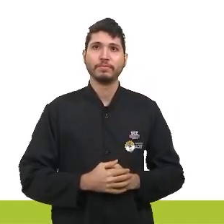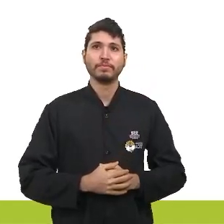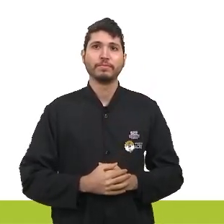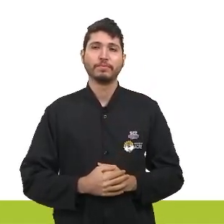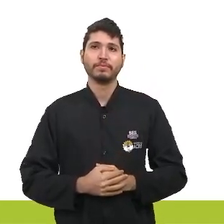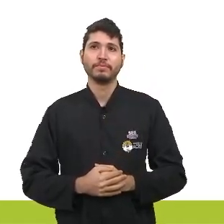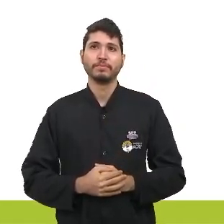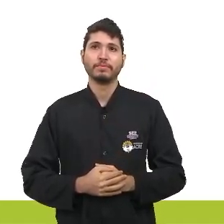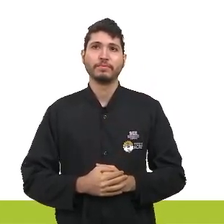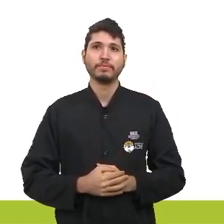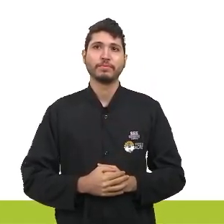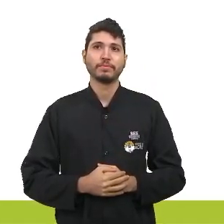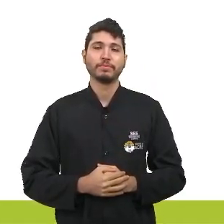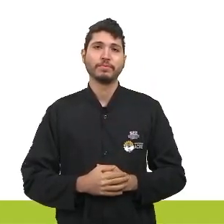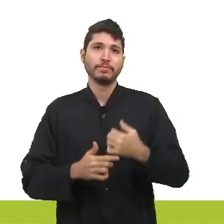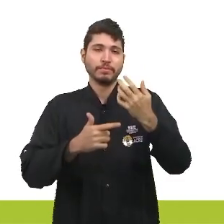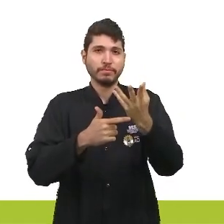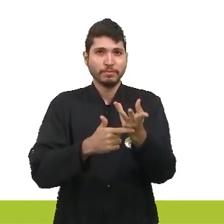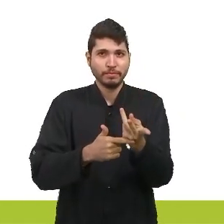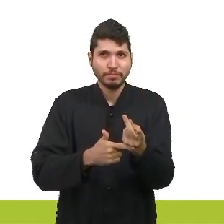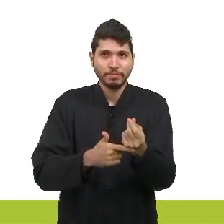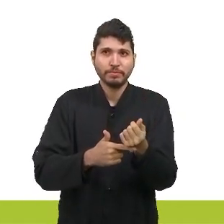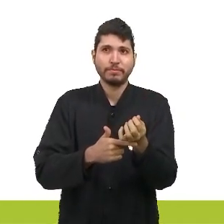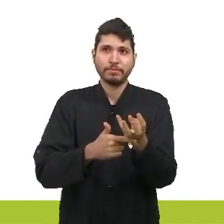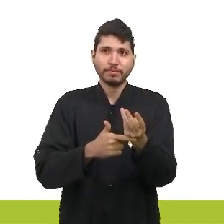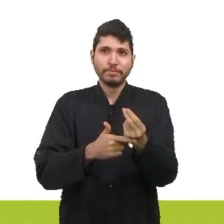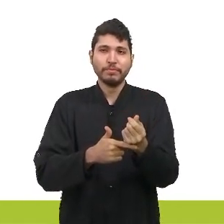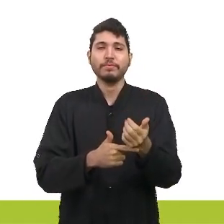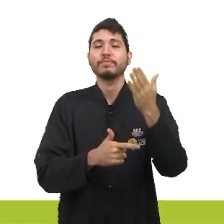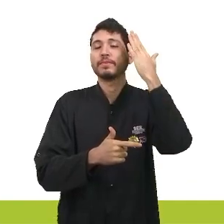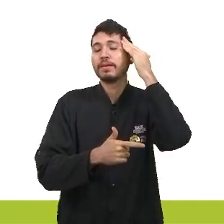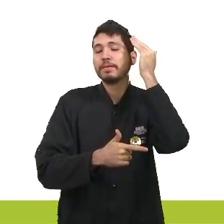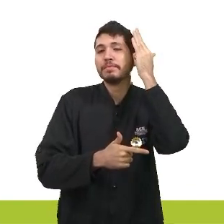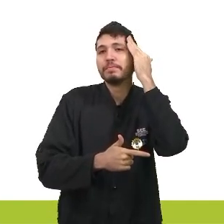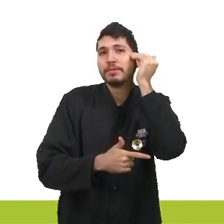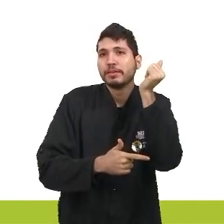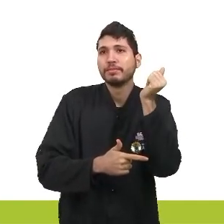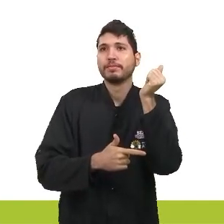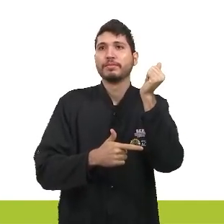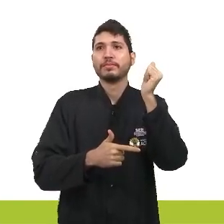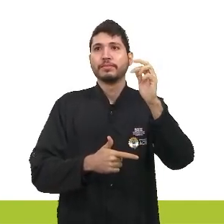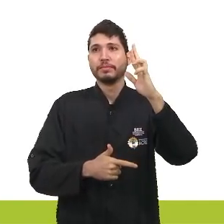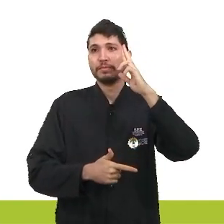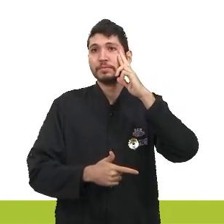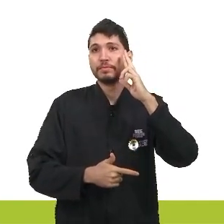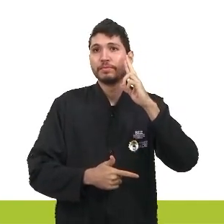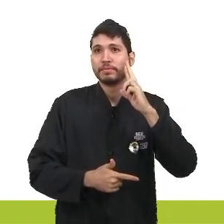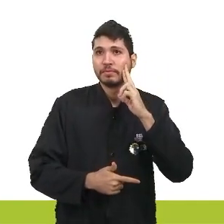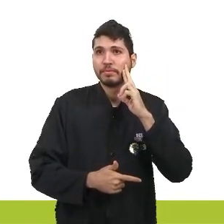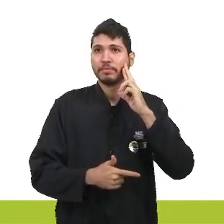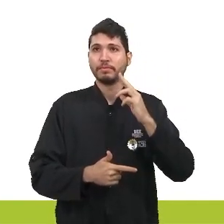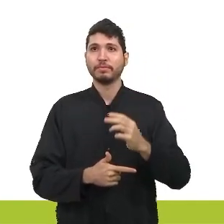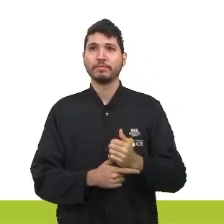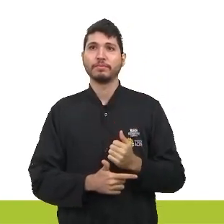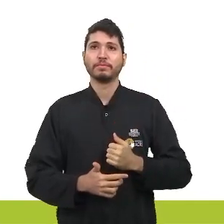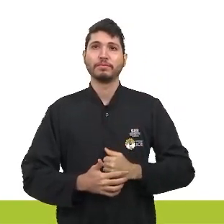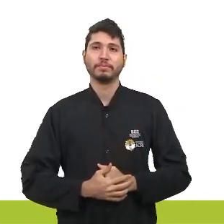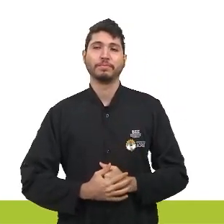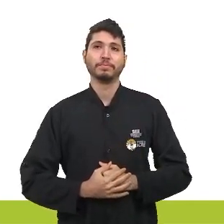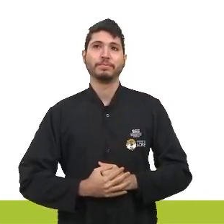algebrista, sabendo que é rondoniense. Rondoniense, 100, algebrista,